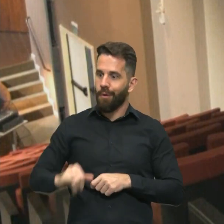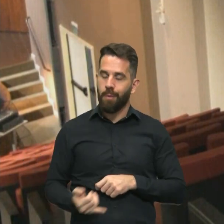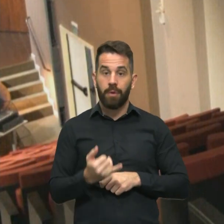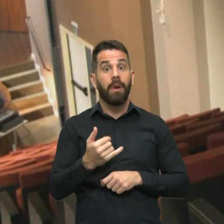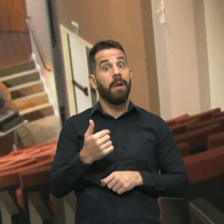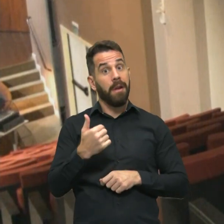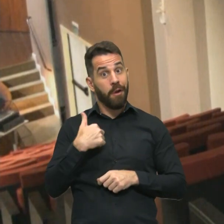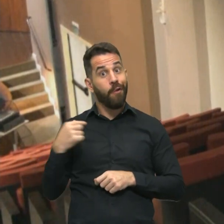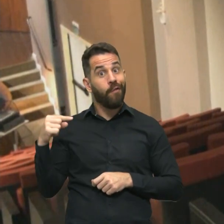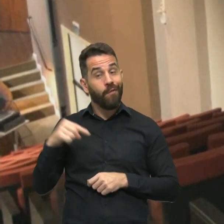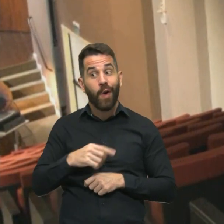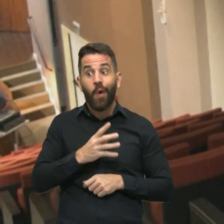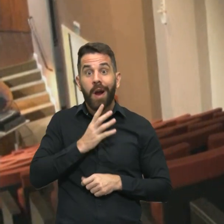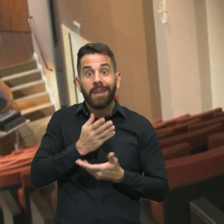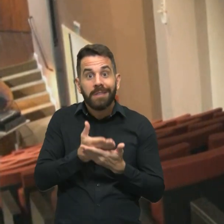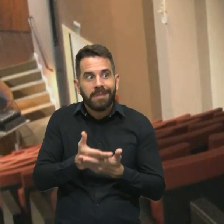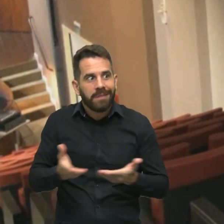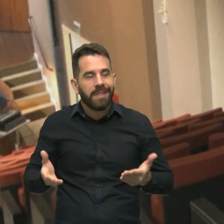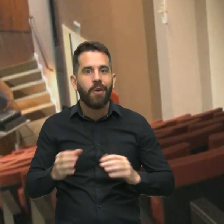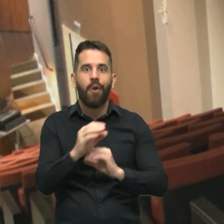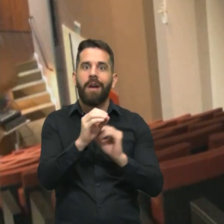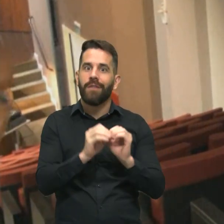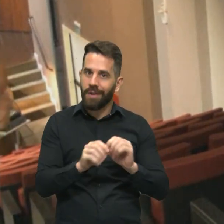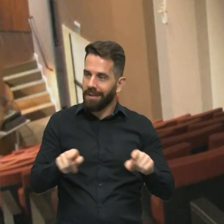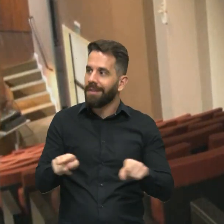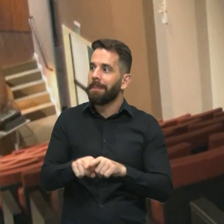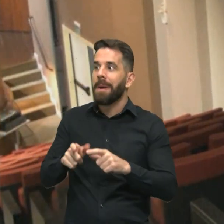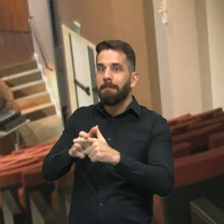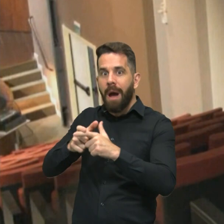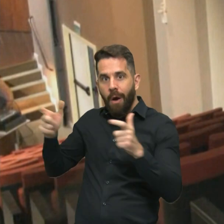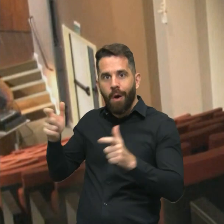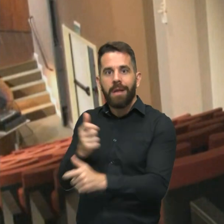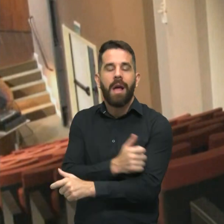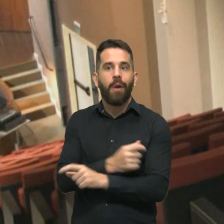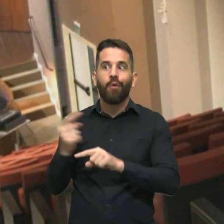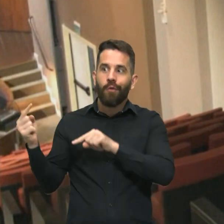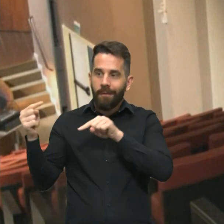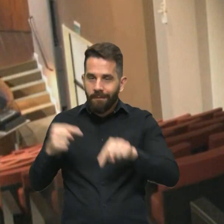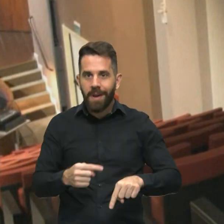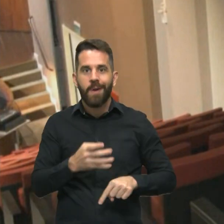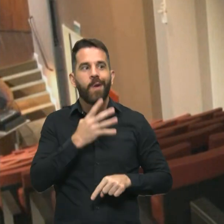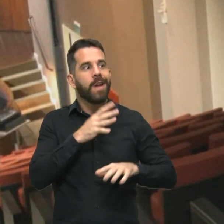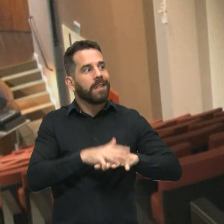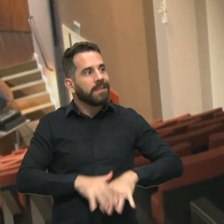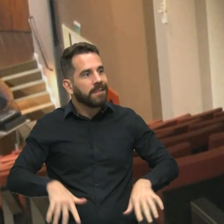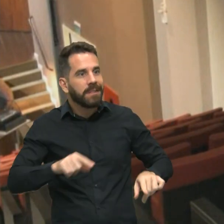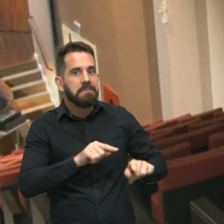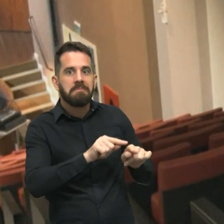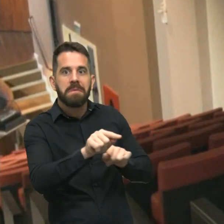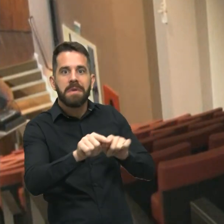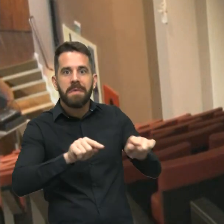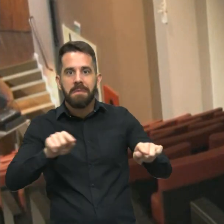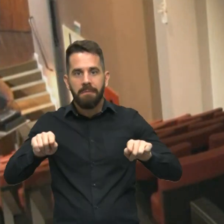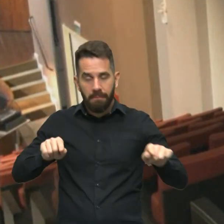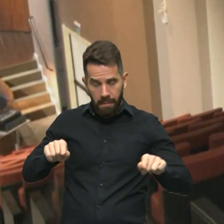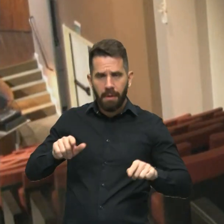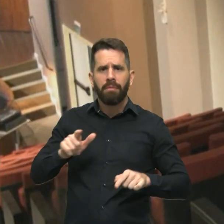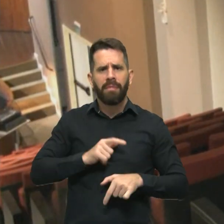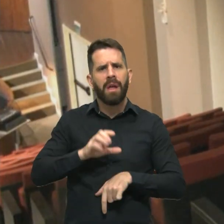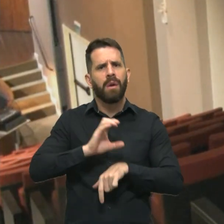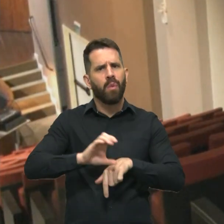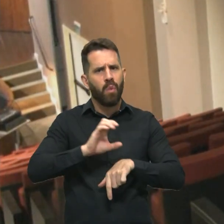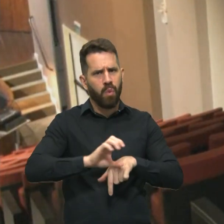conheci a UFG e assim muitos estudantes conhecem a universidade. E além de conhecer os cursos